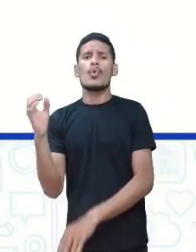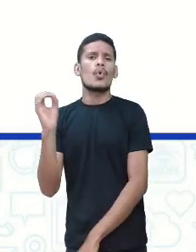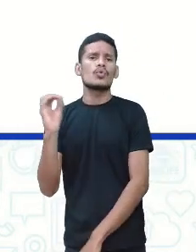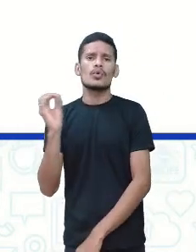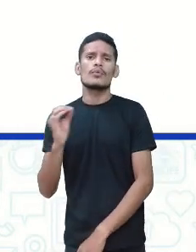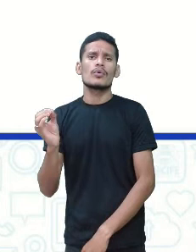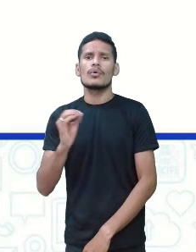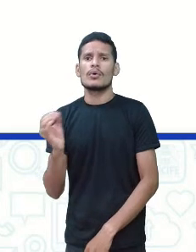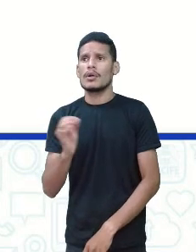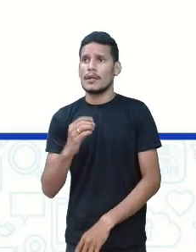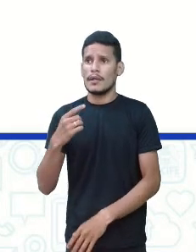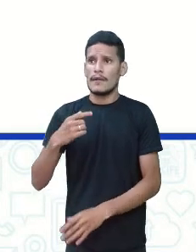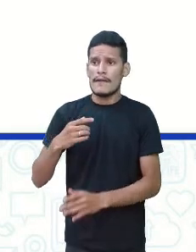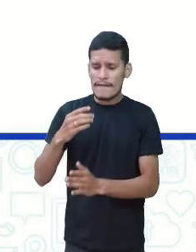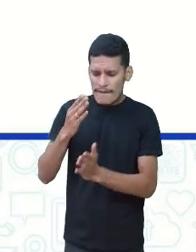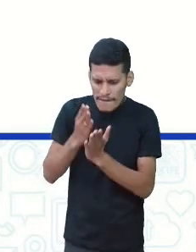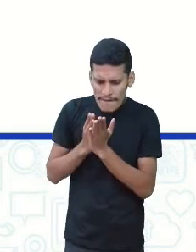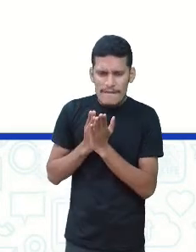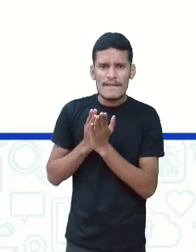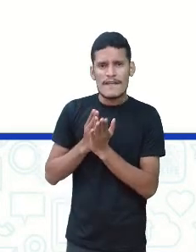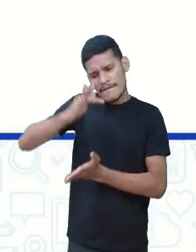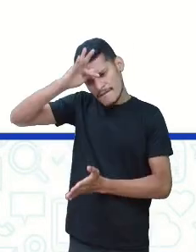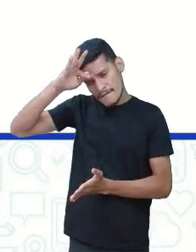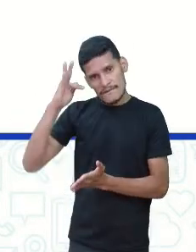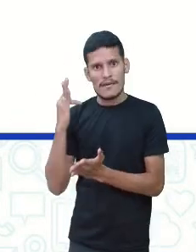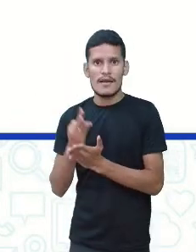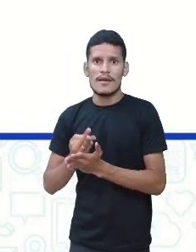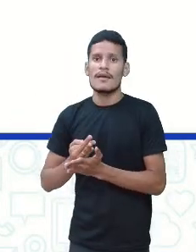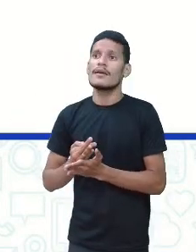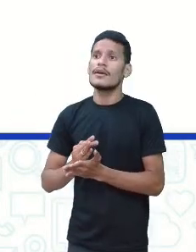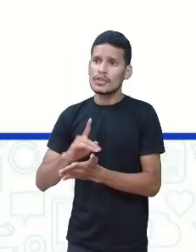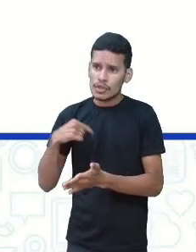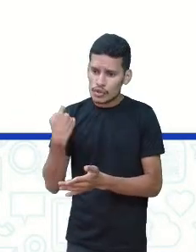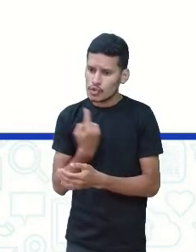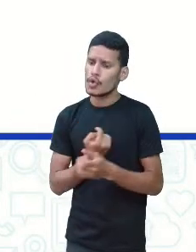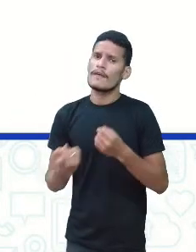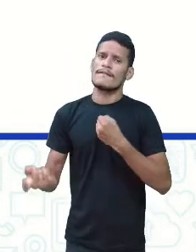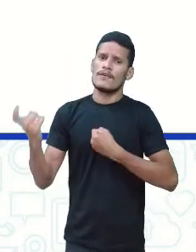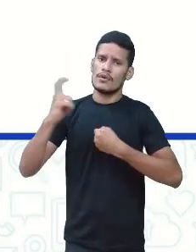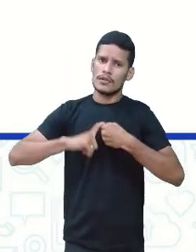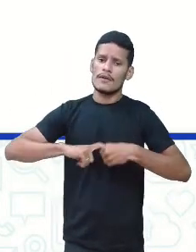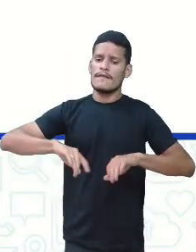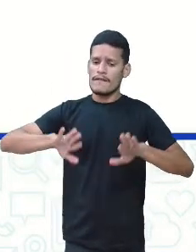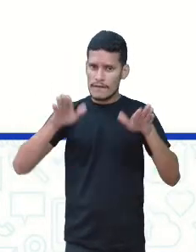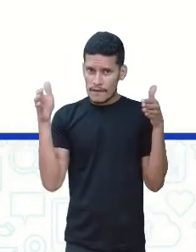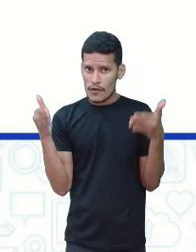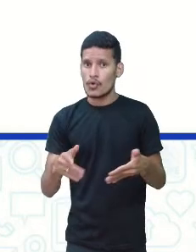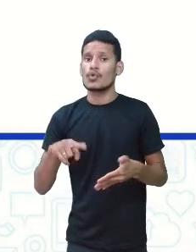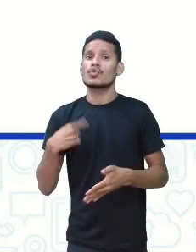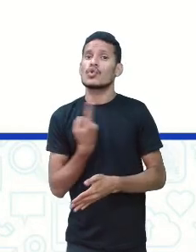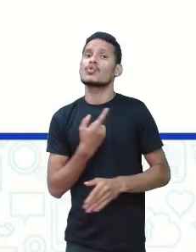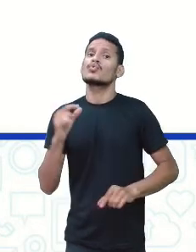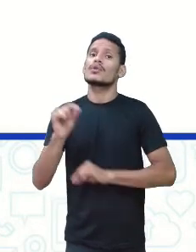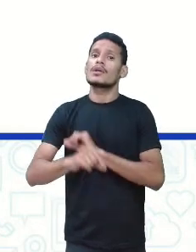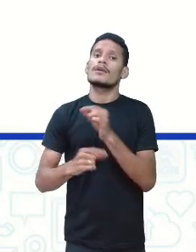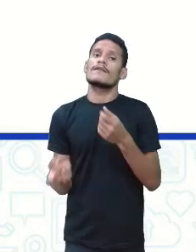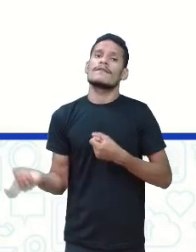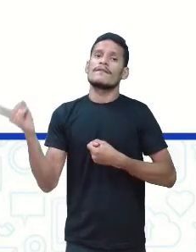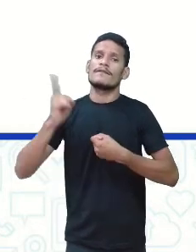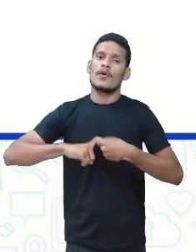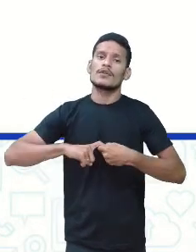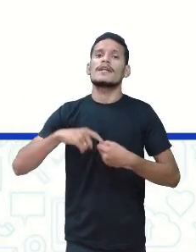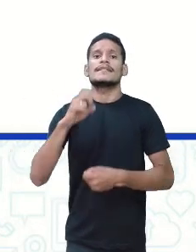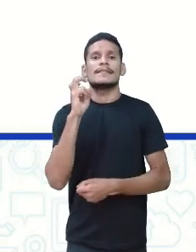com fé, né? E a gente vai assim, não, vamos voltar ao foco. A gente vai voltar a jogar as